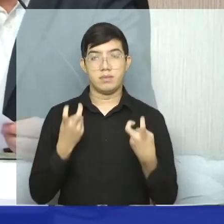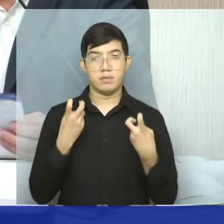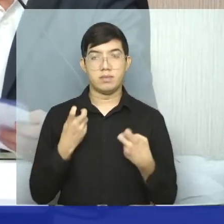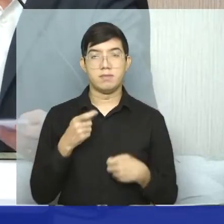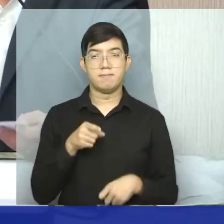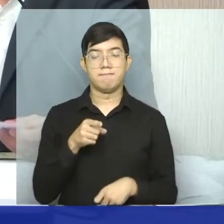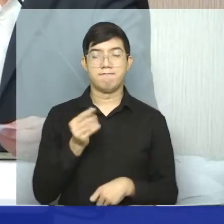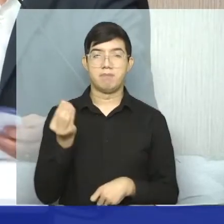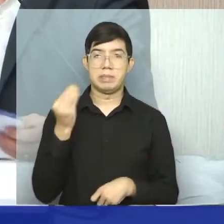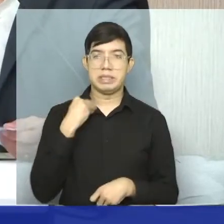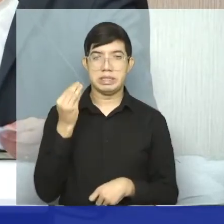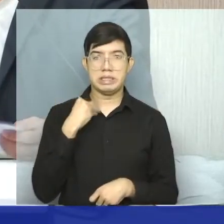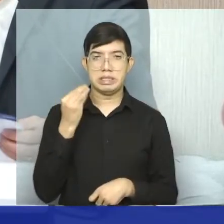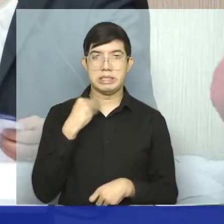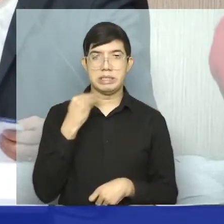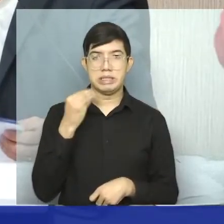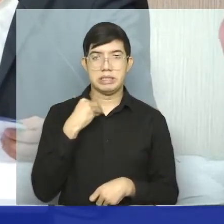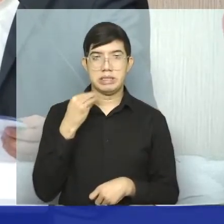municipal.